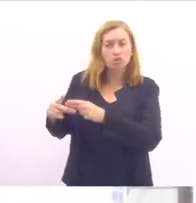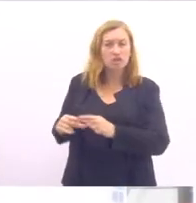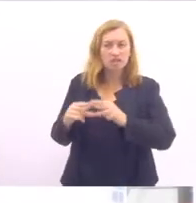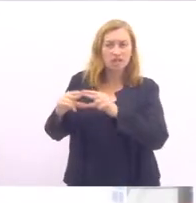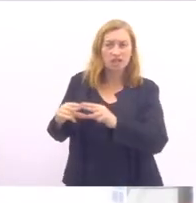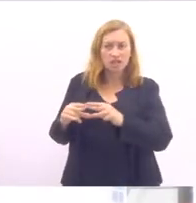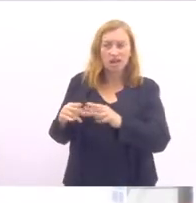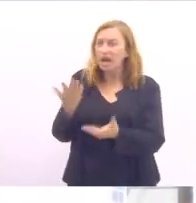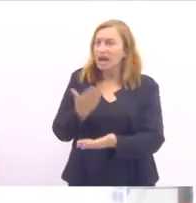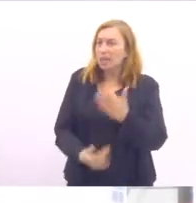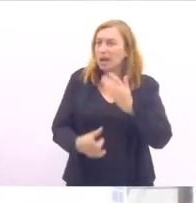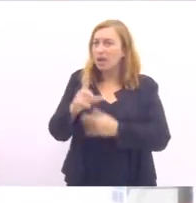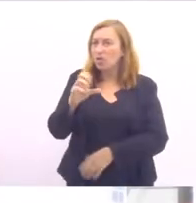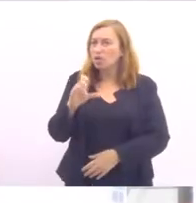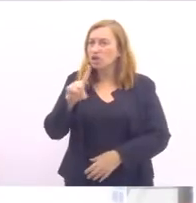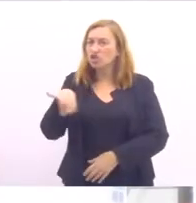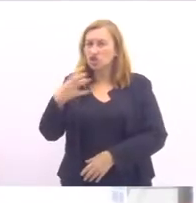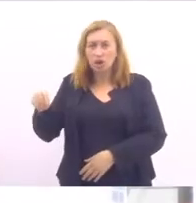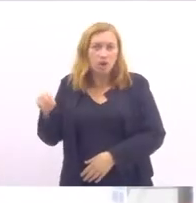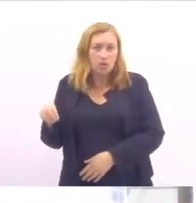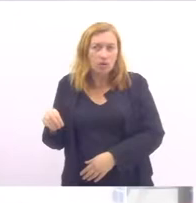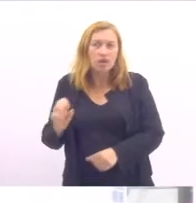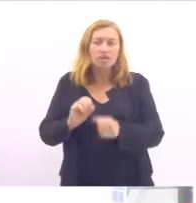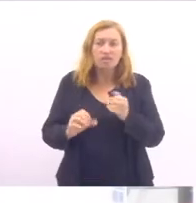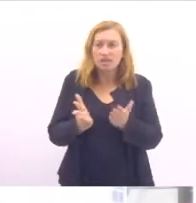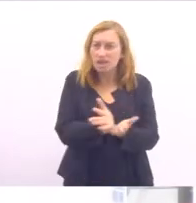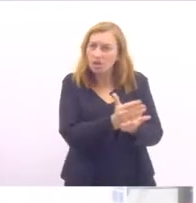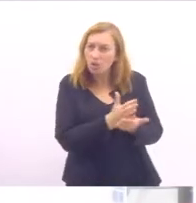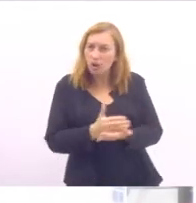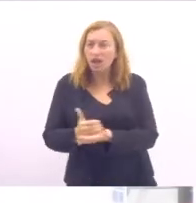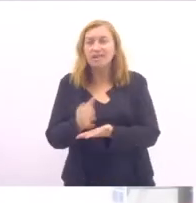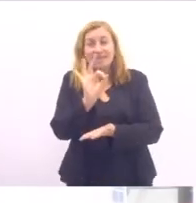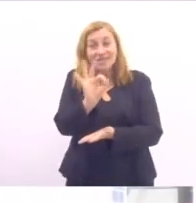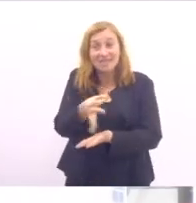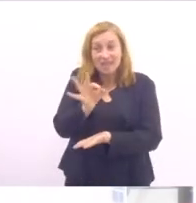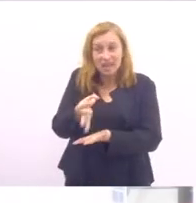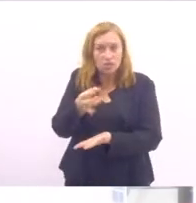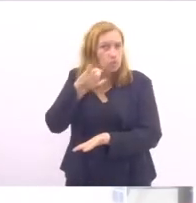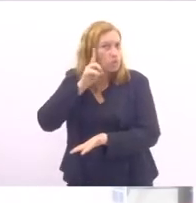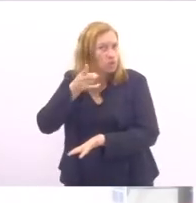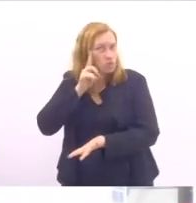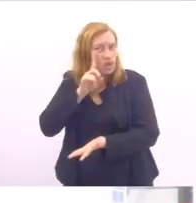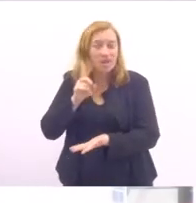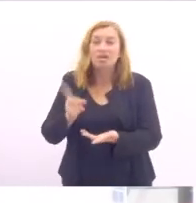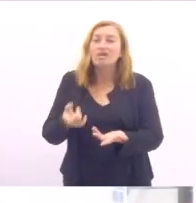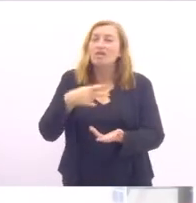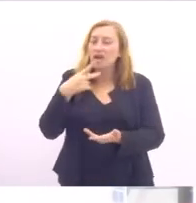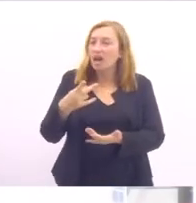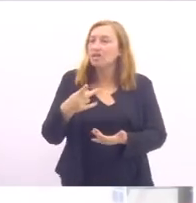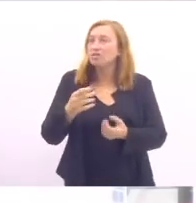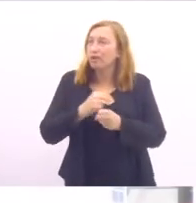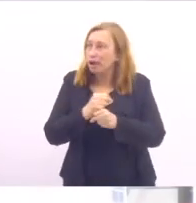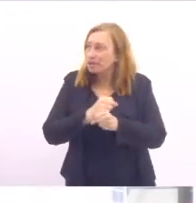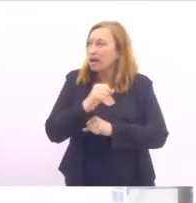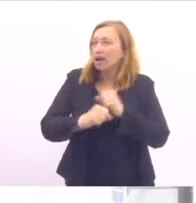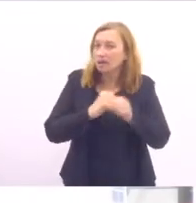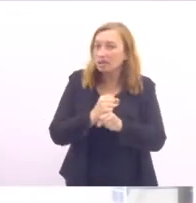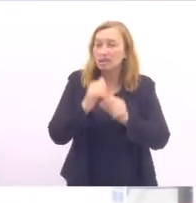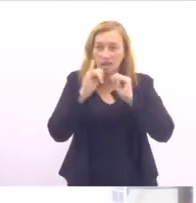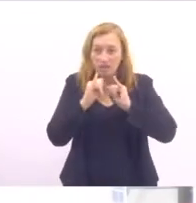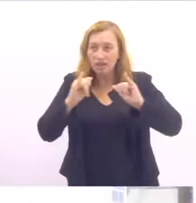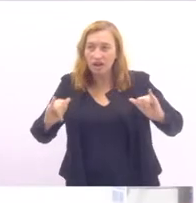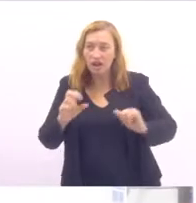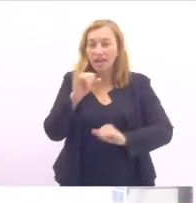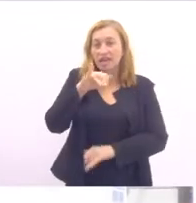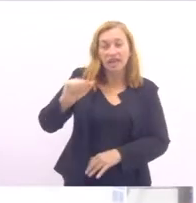com os lixões e fizerem a coleta seletiva. Autodeclarado. Todo ano eles têm que declarar para o INEA, para